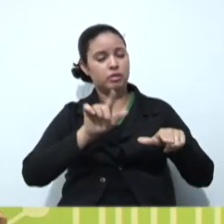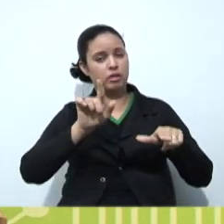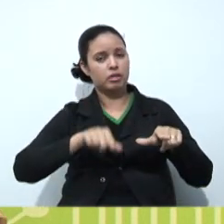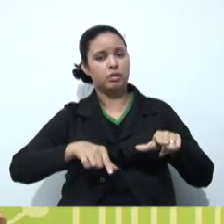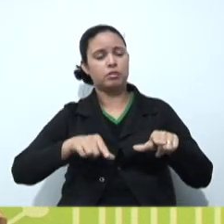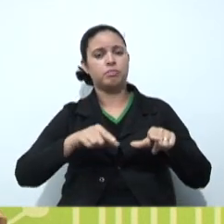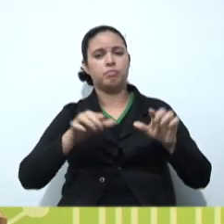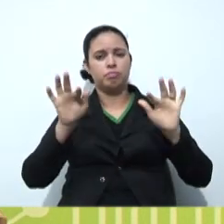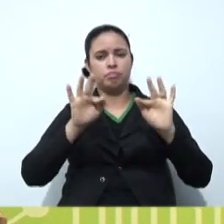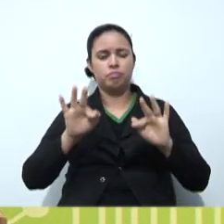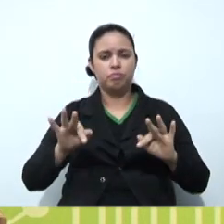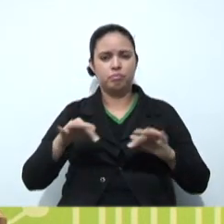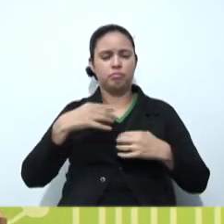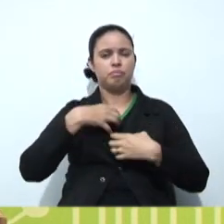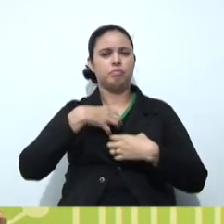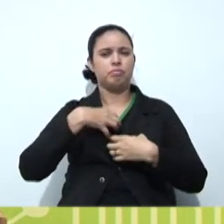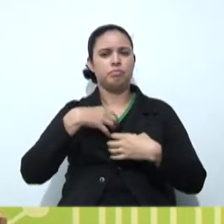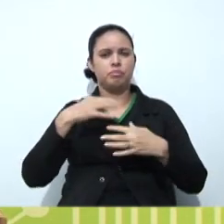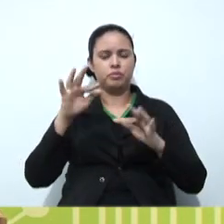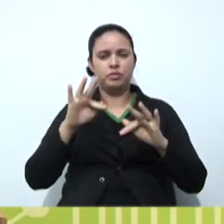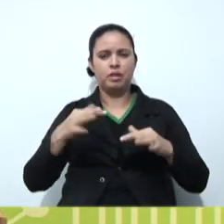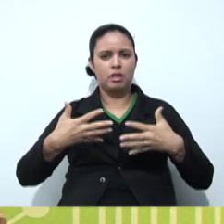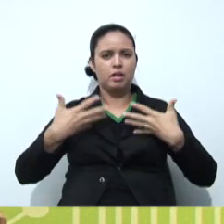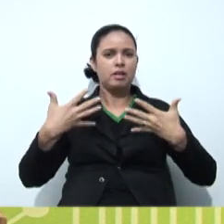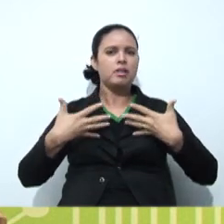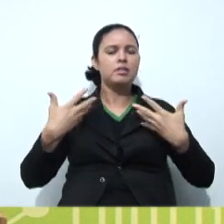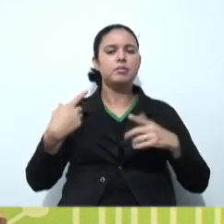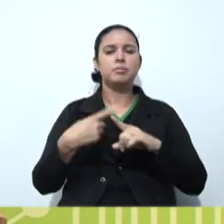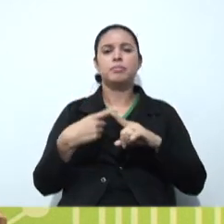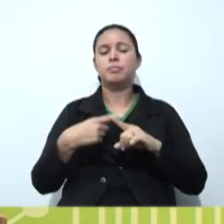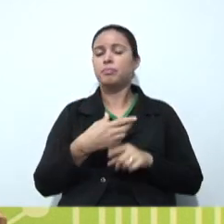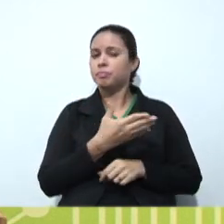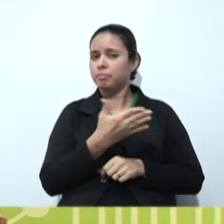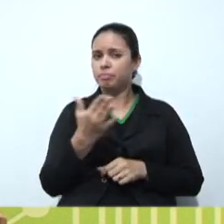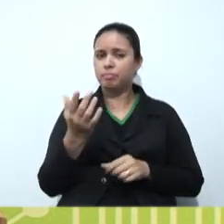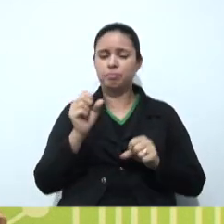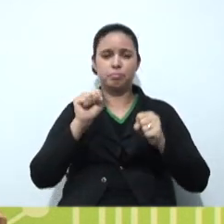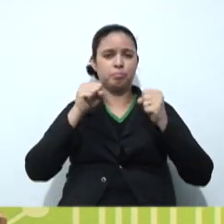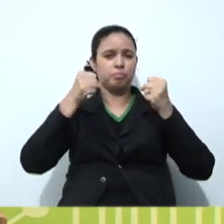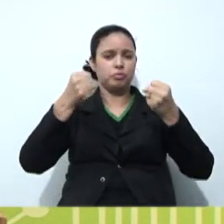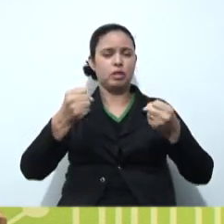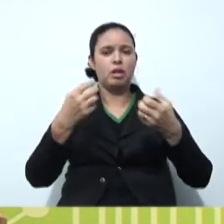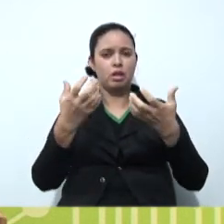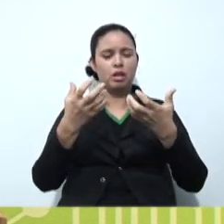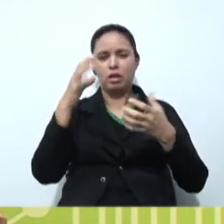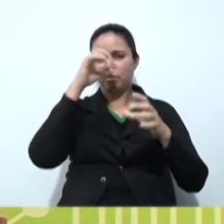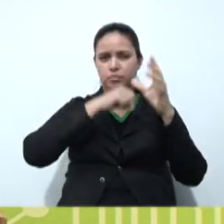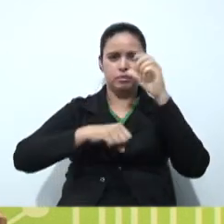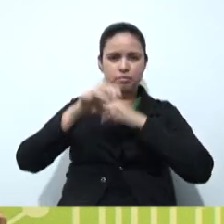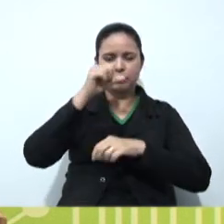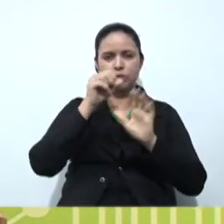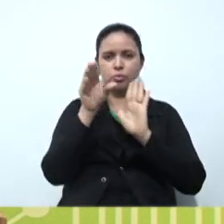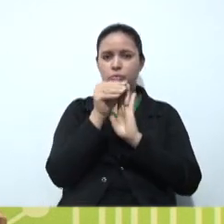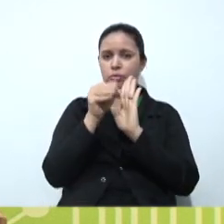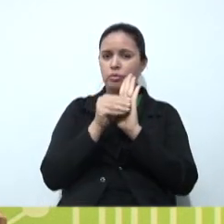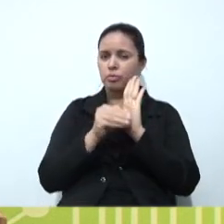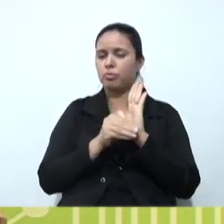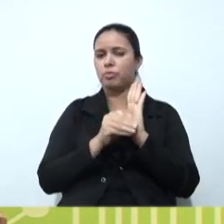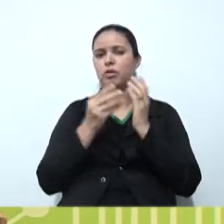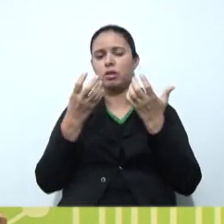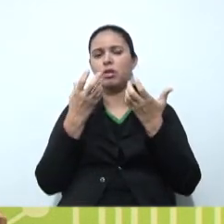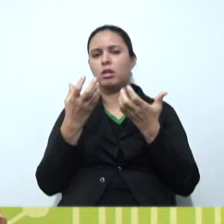nos deixa muito felizes e, é claro, alegres pelo fato de que vocês estão se esforçando, querendo aprender um conteúdo, querendo